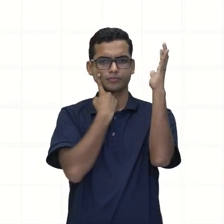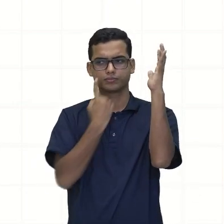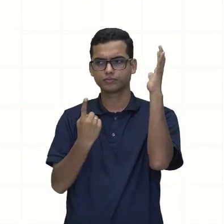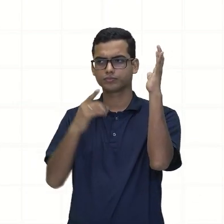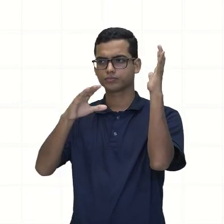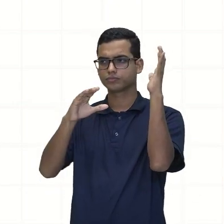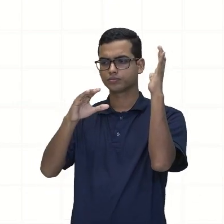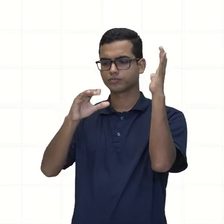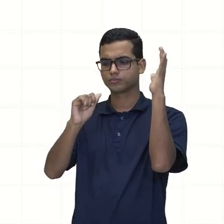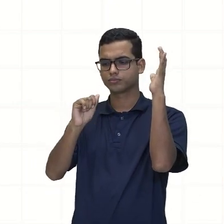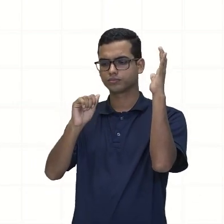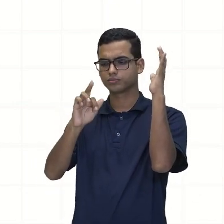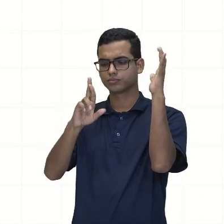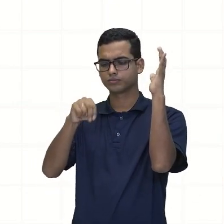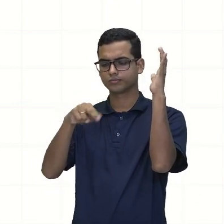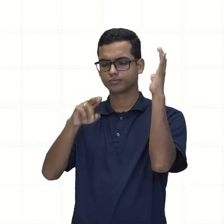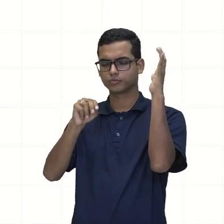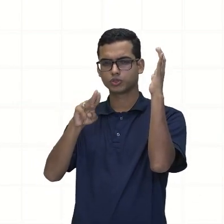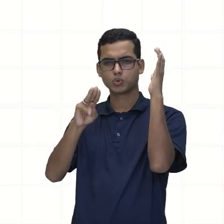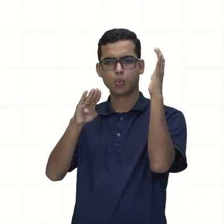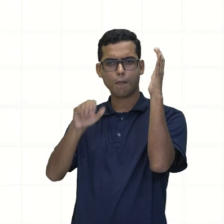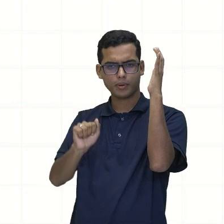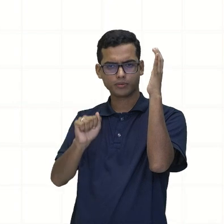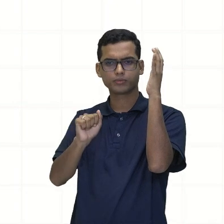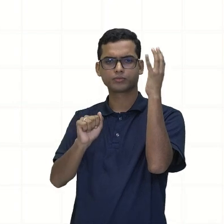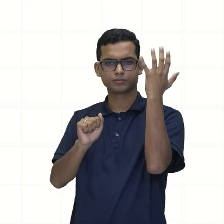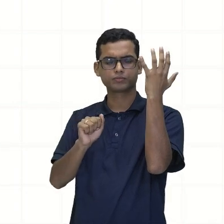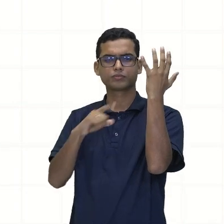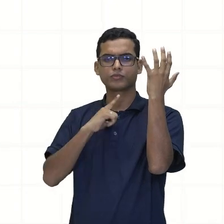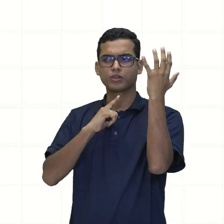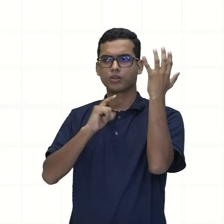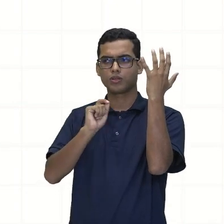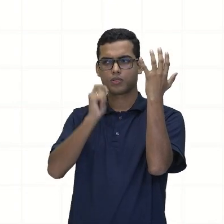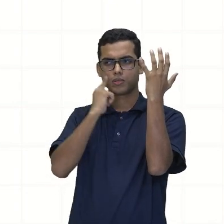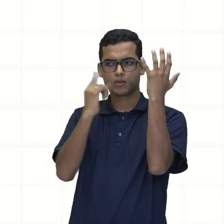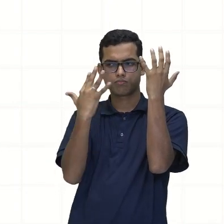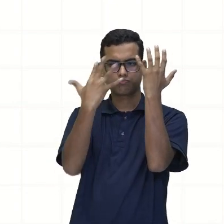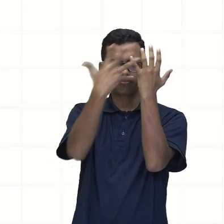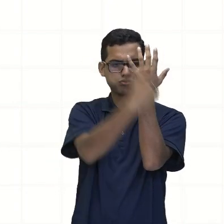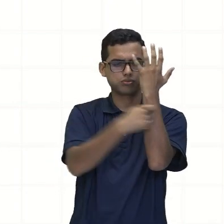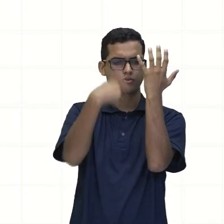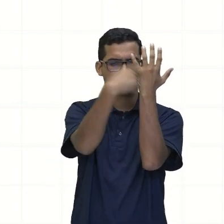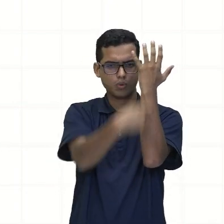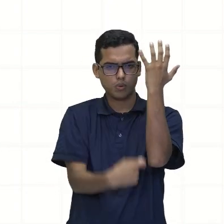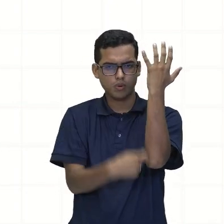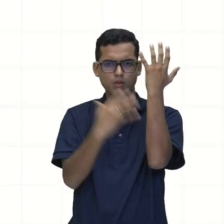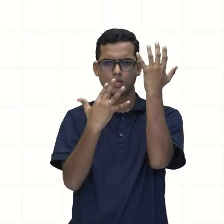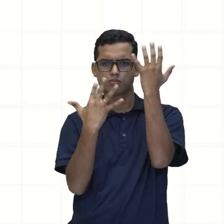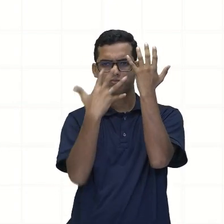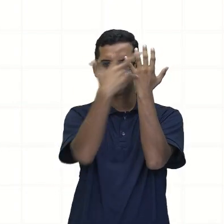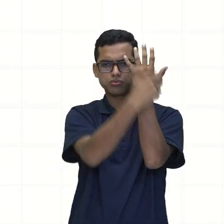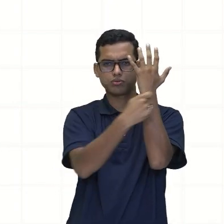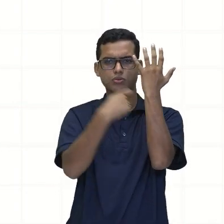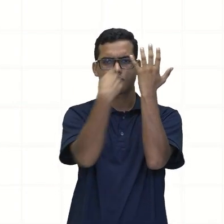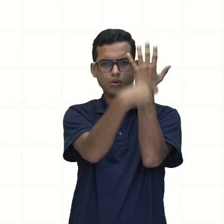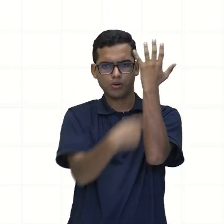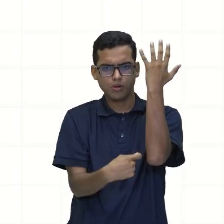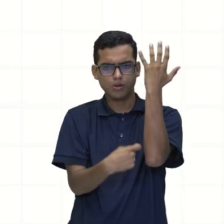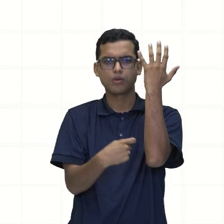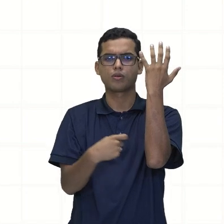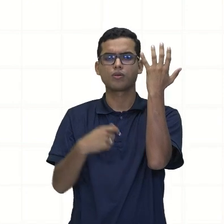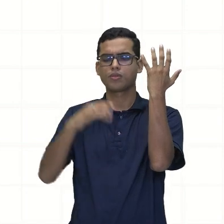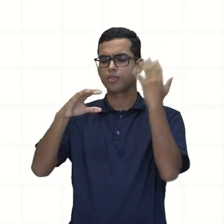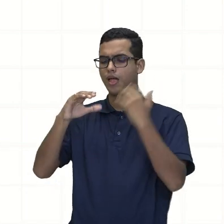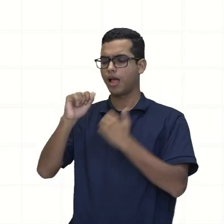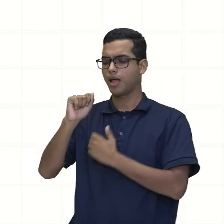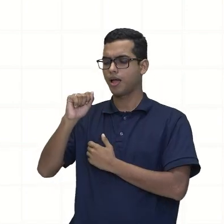que ela é um produto que é muito utilizado, principalmente na indústria de cosméticos, né,